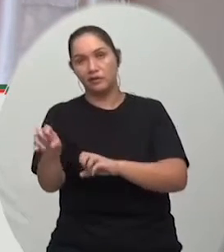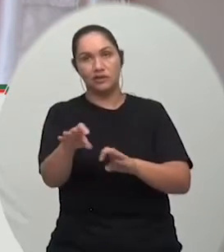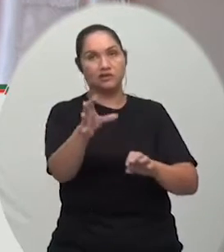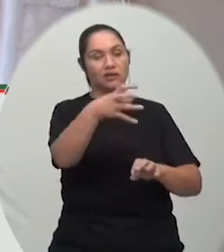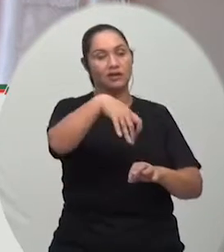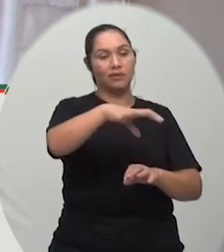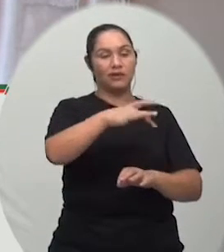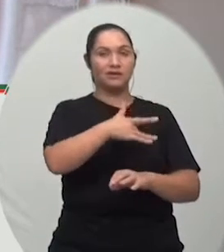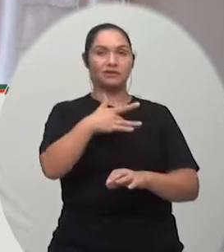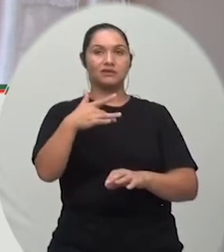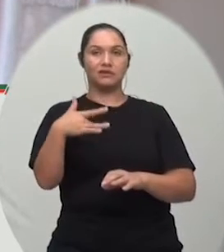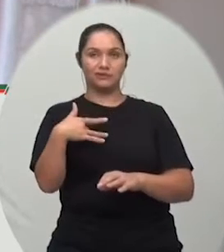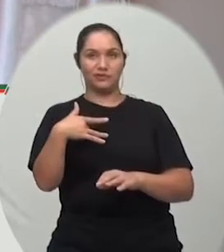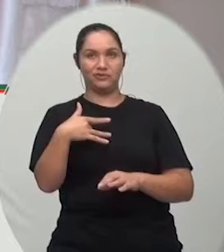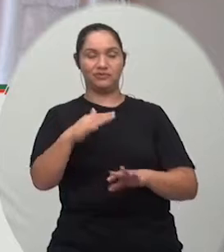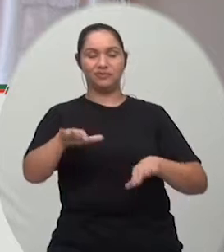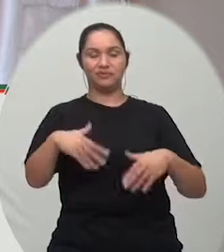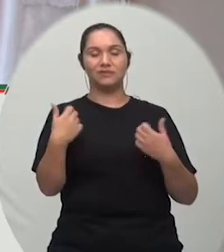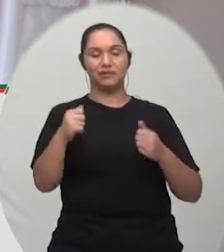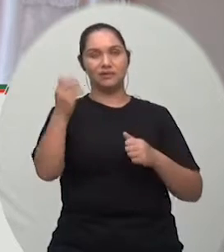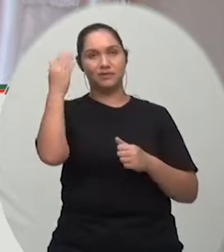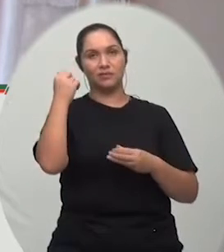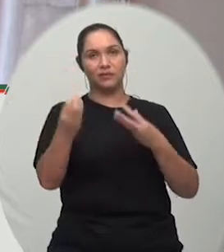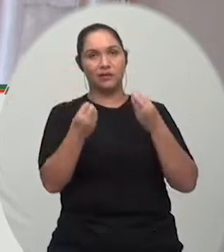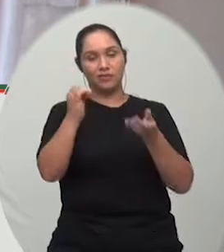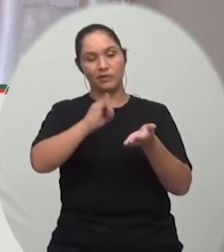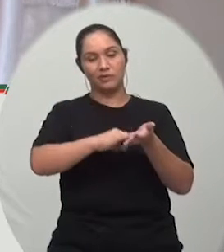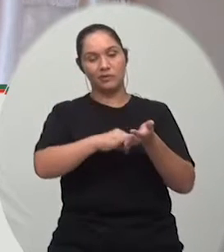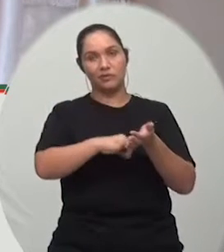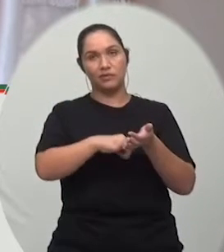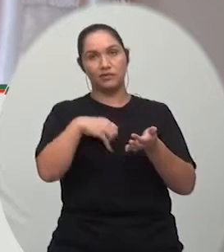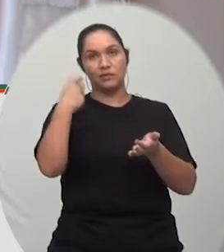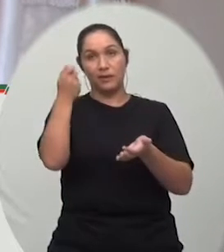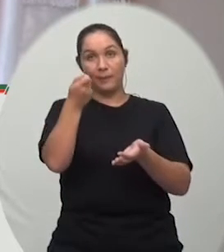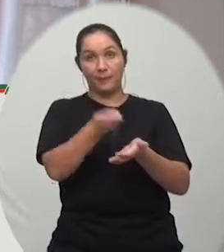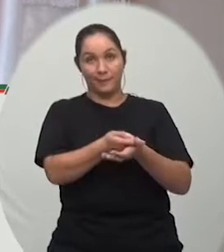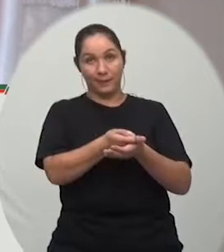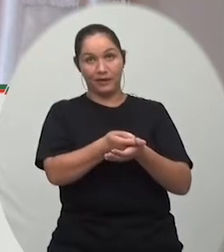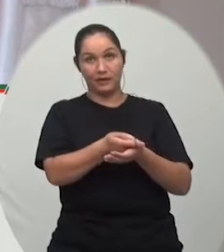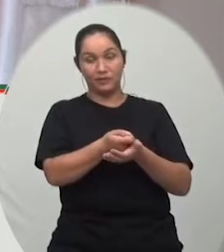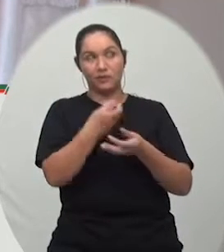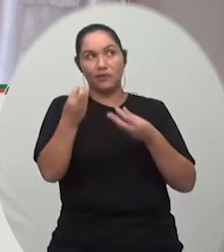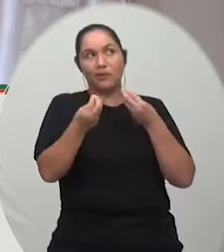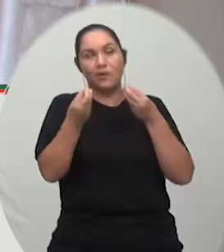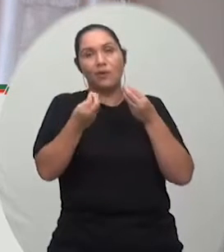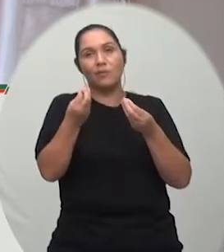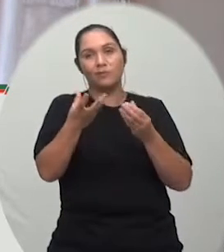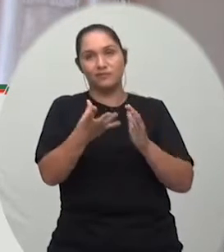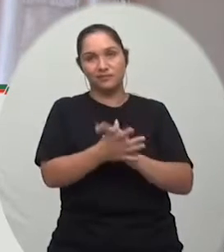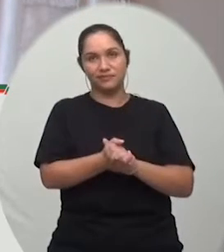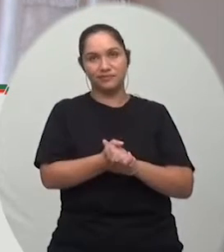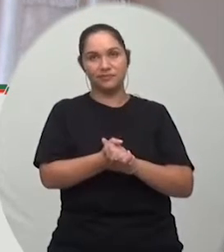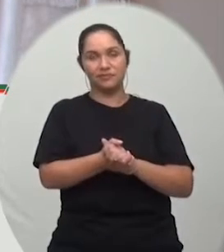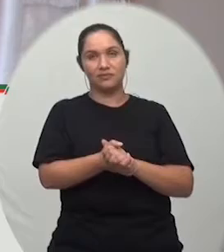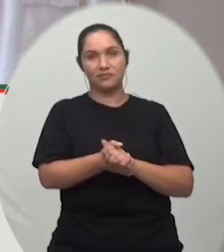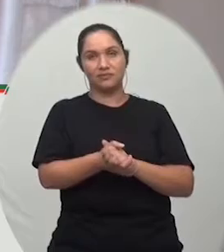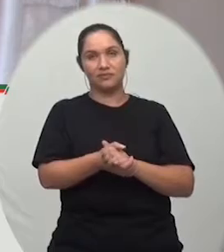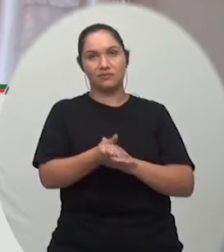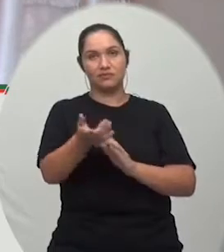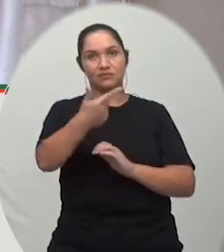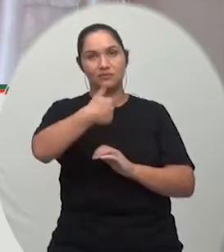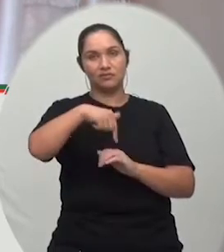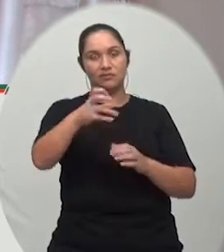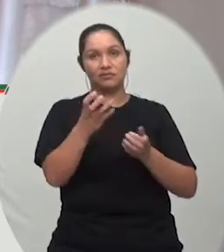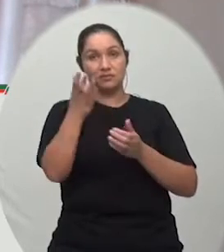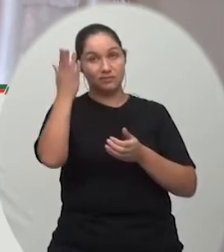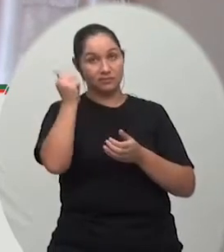está esse ISS pago por essas empresas aí que dizem que faturam muito. E a gente quer saber, quer conferir um